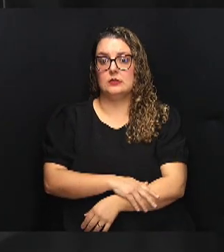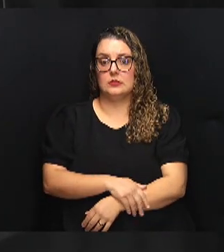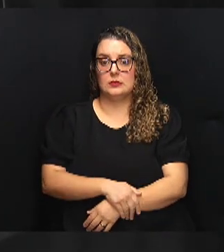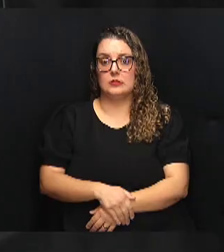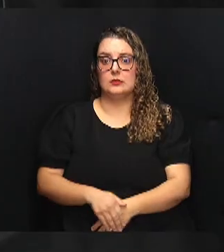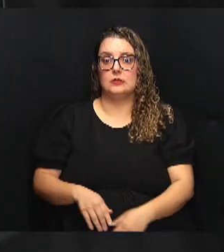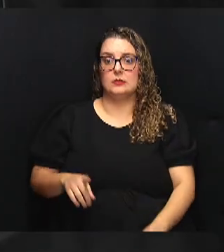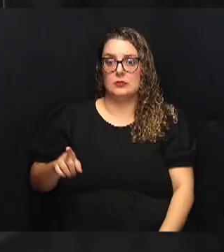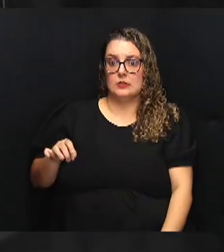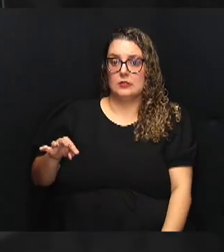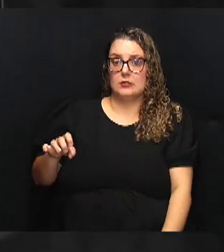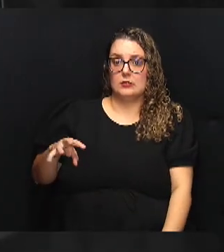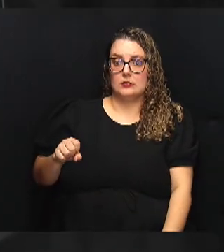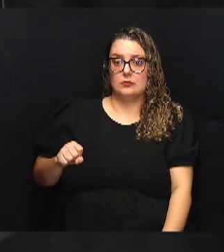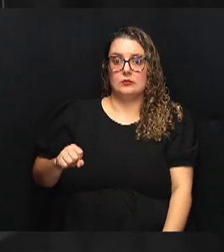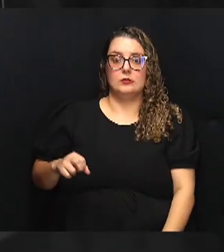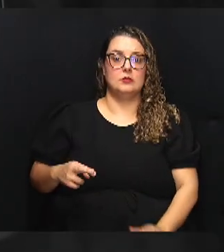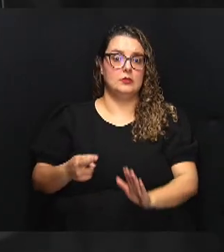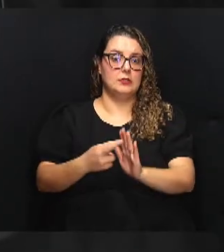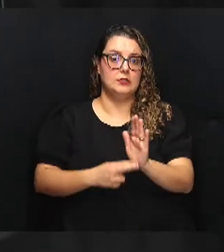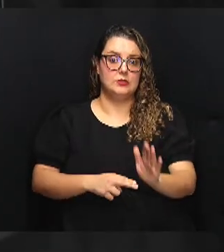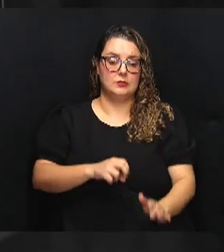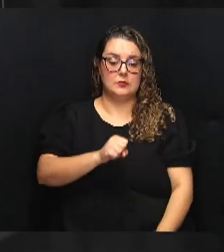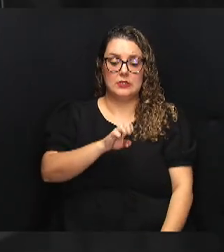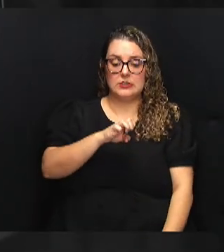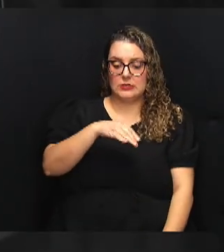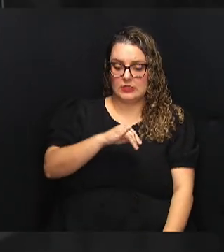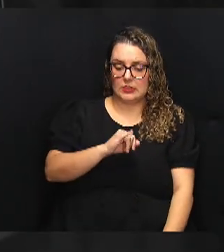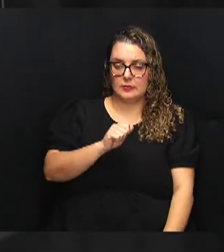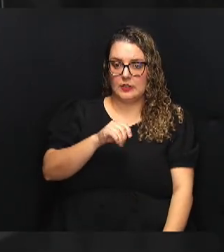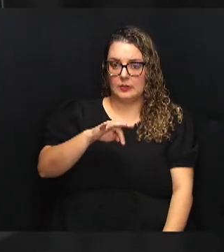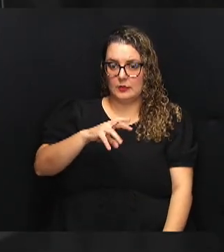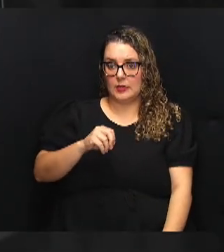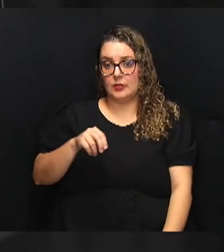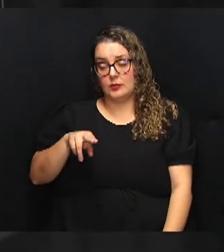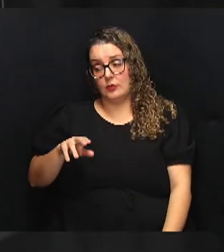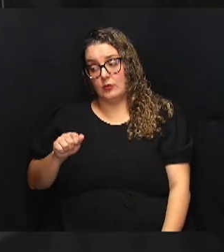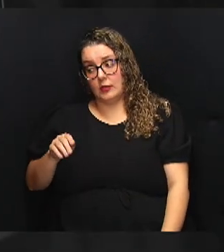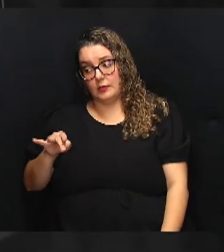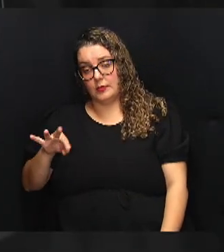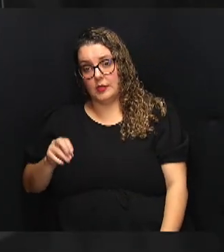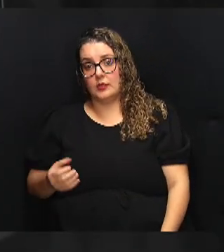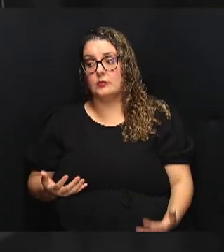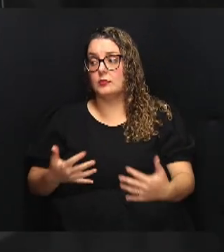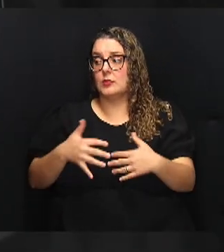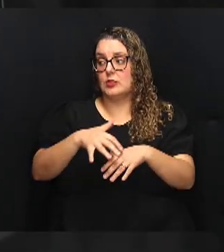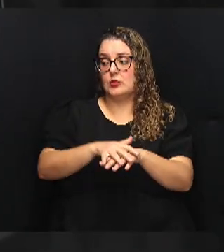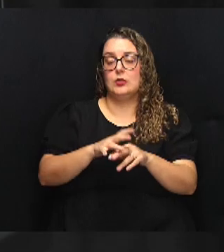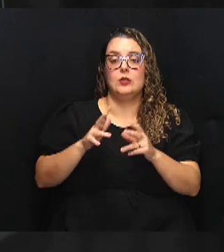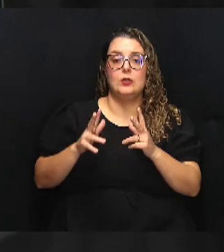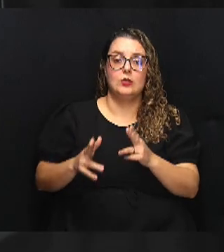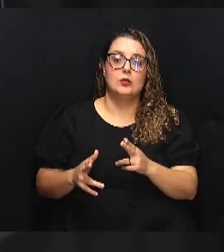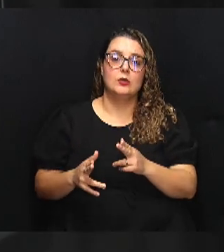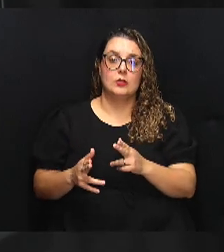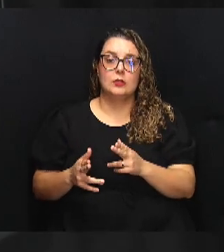detento que está hoje no regime semiaberto ou no regime aberto está tendo a reinserção como